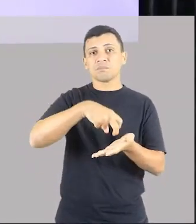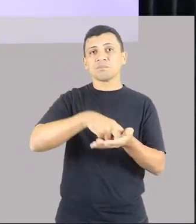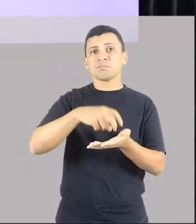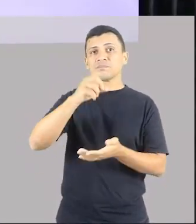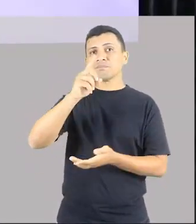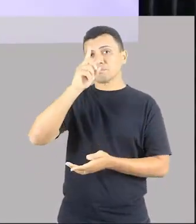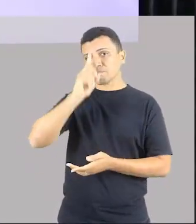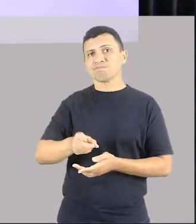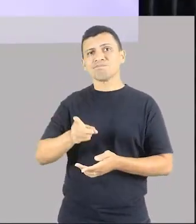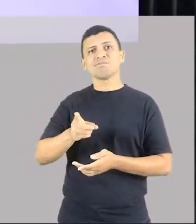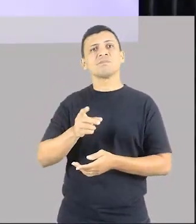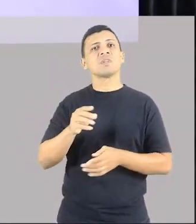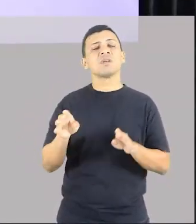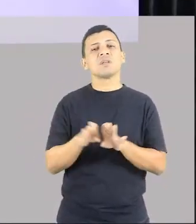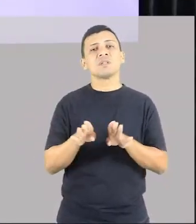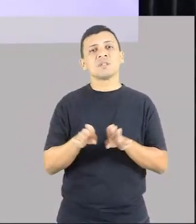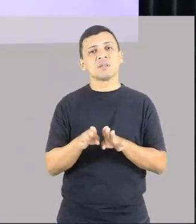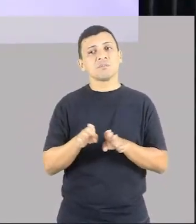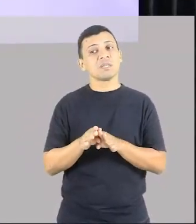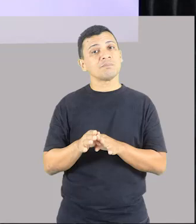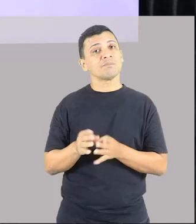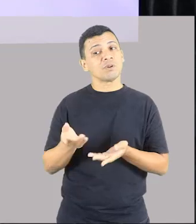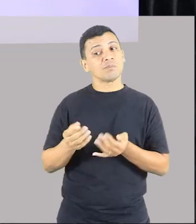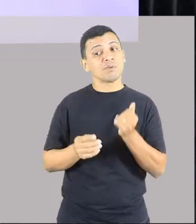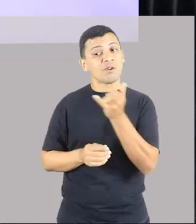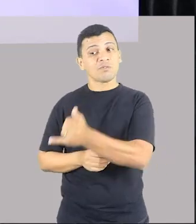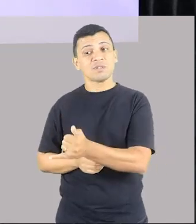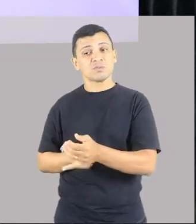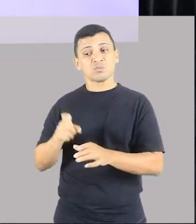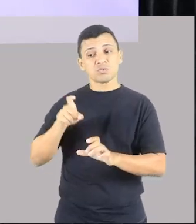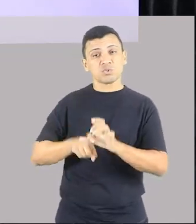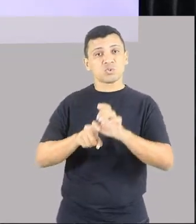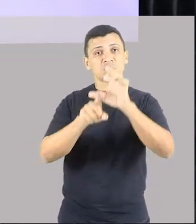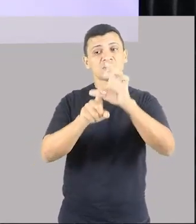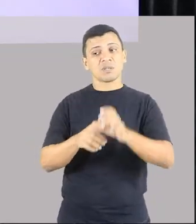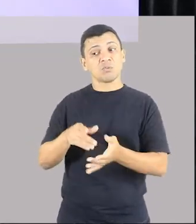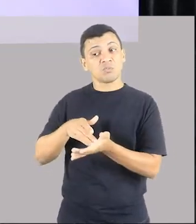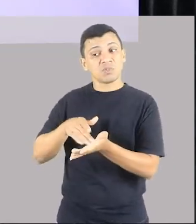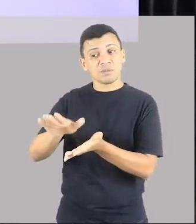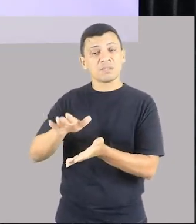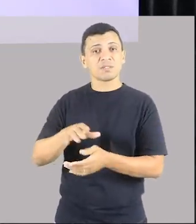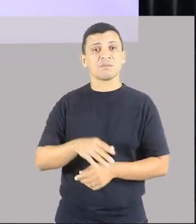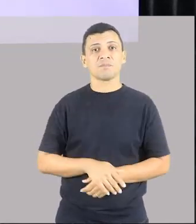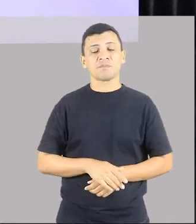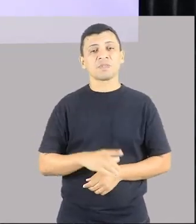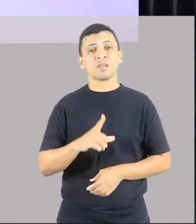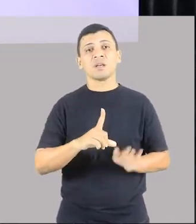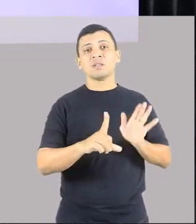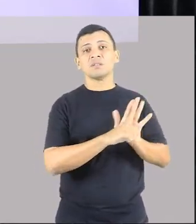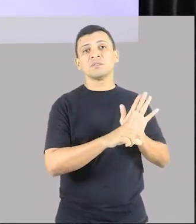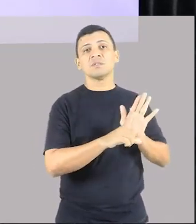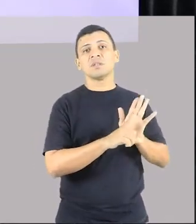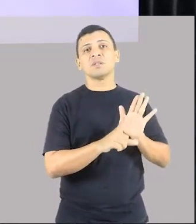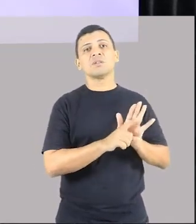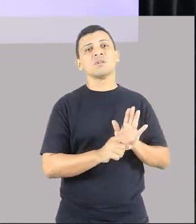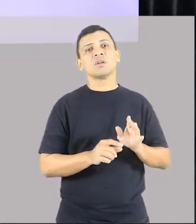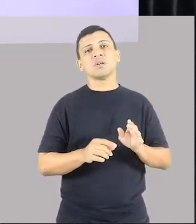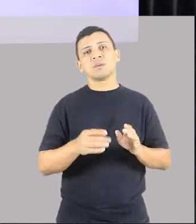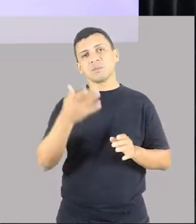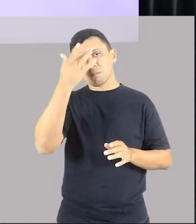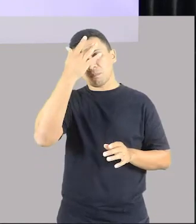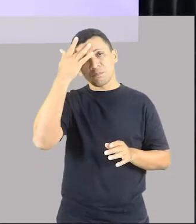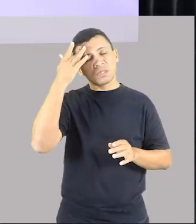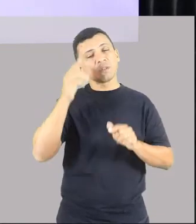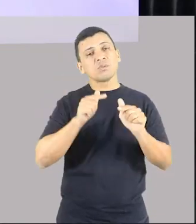dos órgãos, a advertência, a suspensão, a demissão. O Estatuto dos Servidores Públicos nos